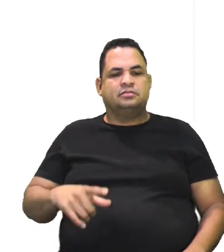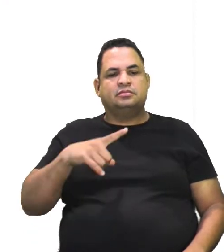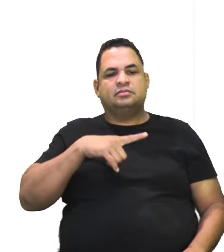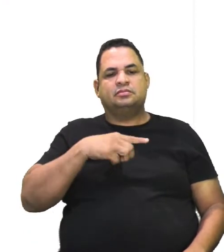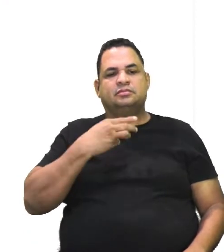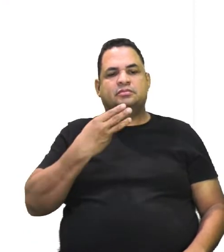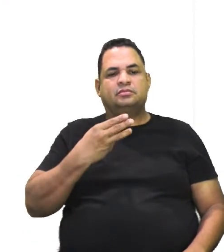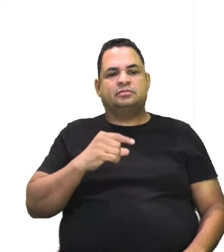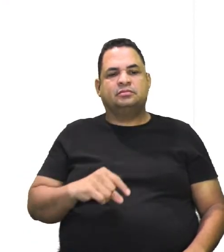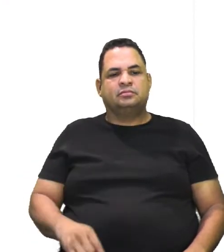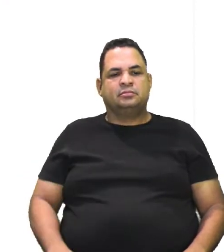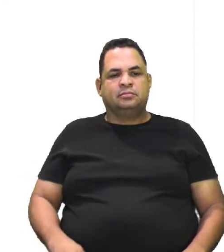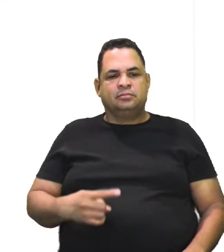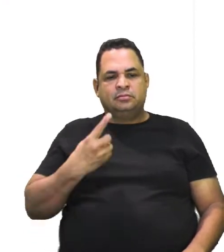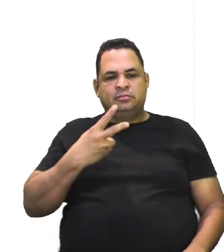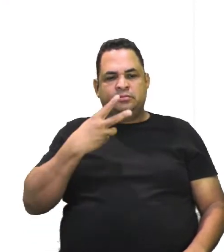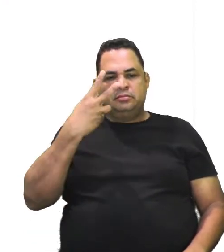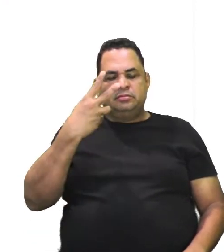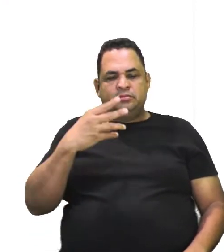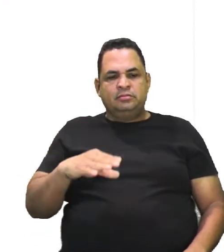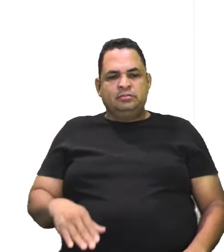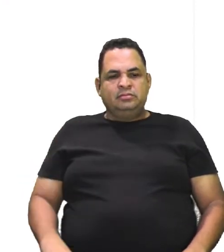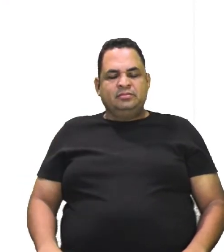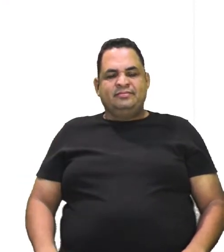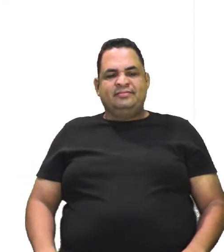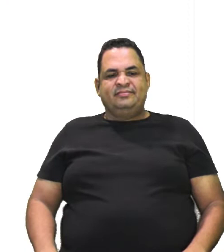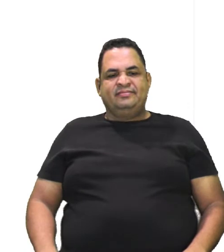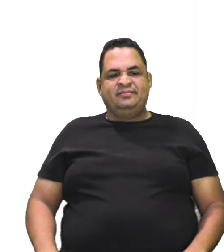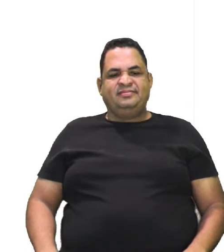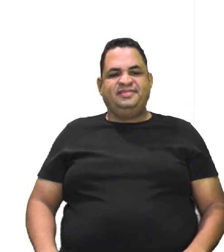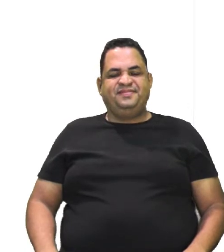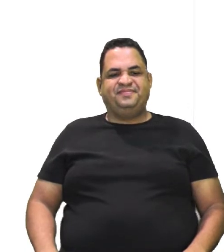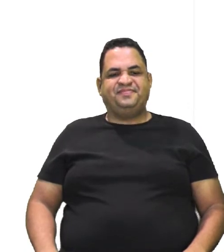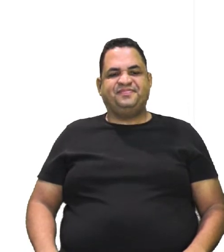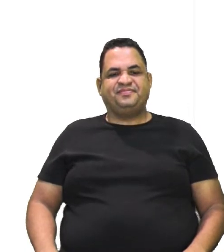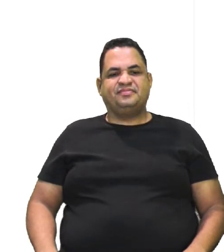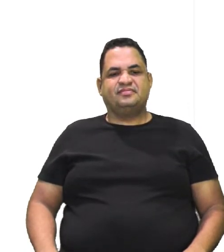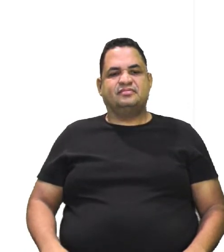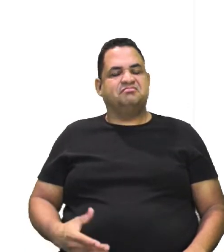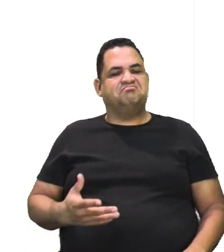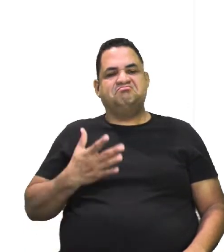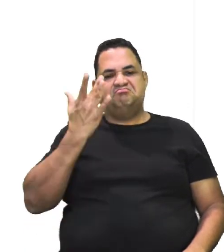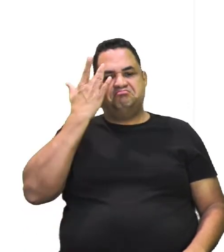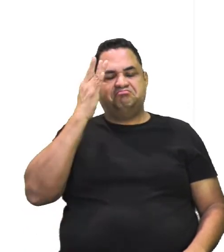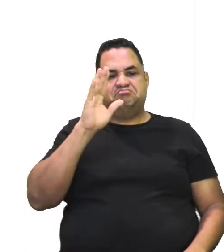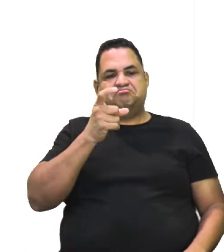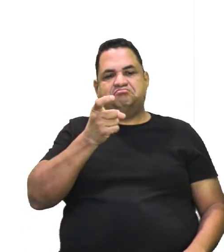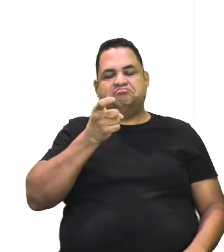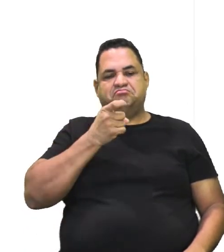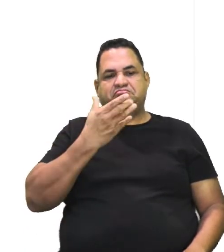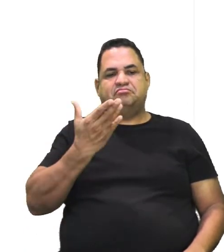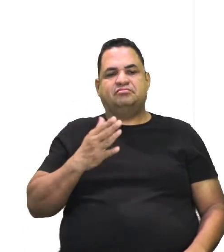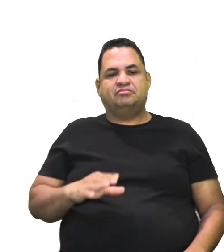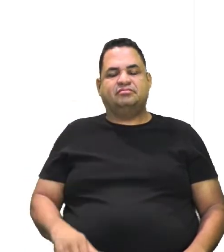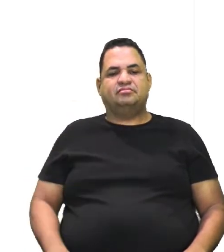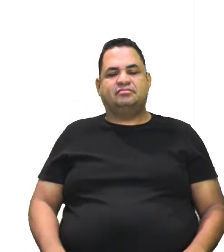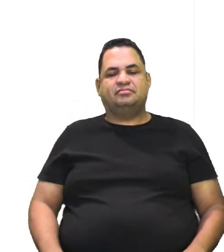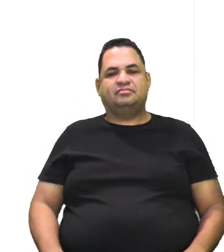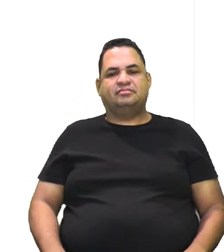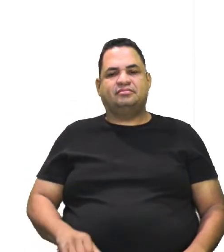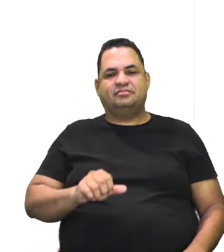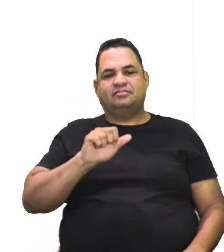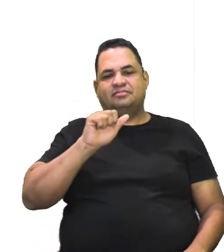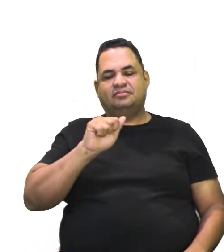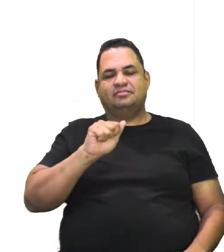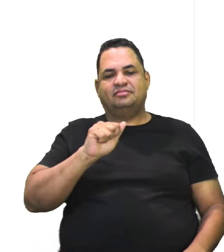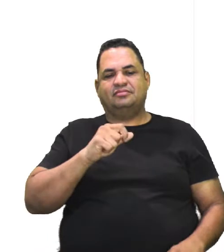E aqui? 1, 2. Aqui tem 2. Mas e aqui? Tem o quê? Não X, sei, não X sei. pulinho. A mais B igual a